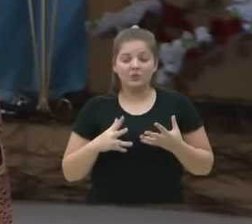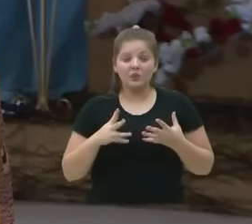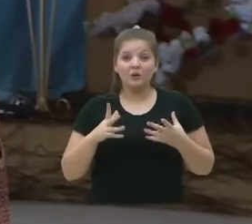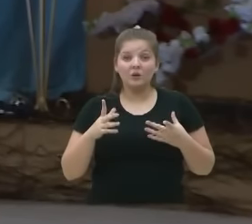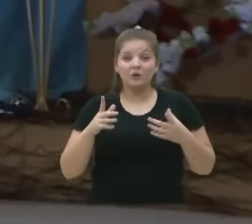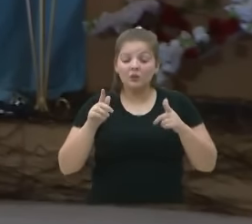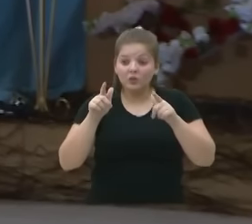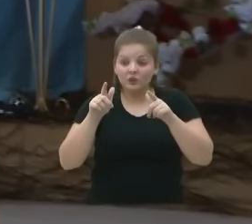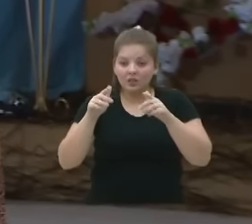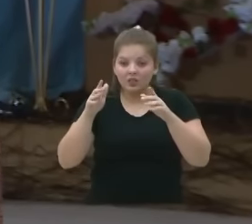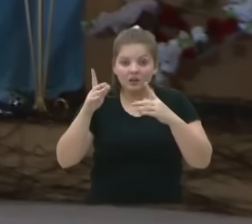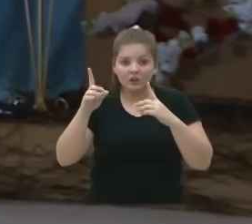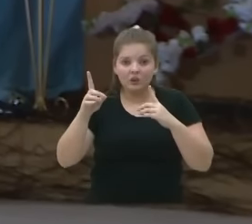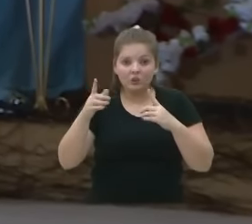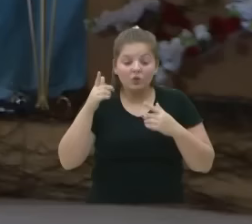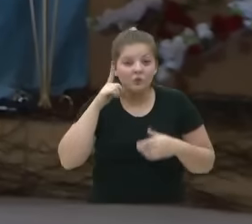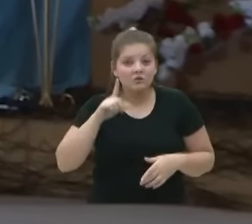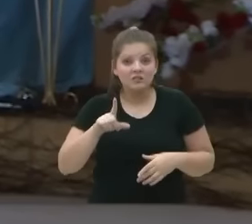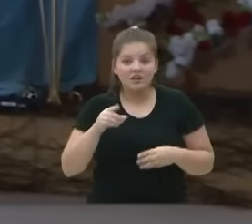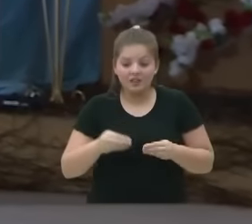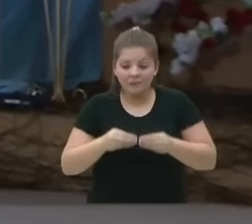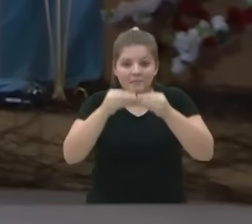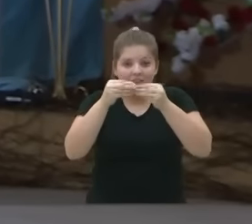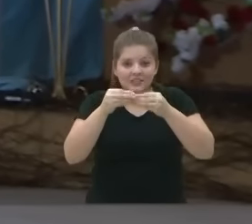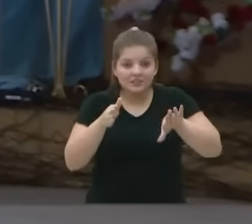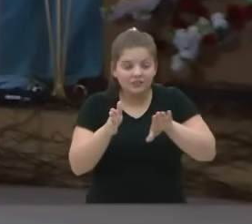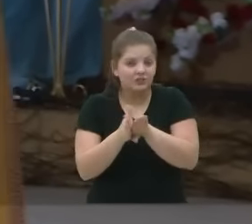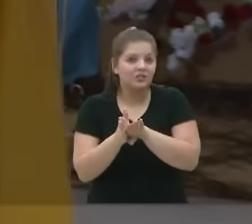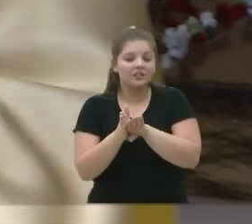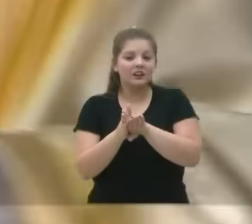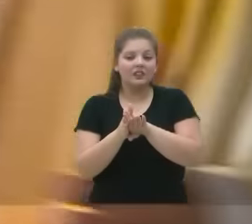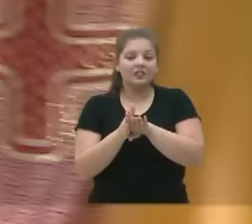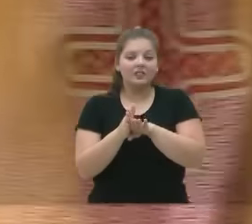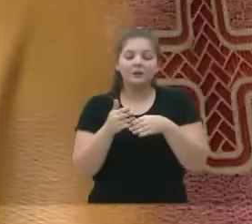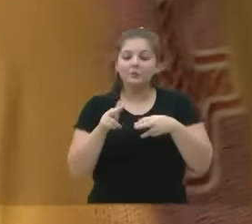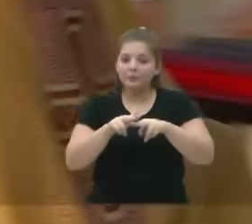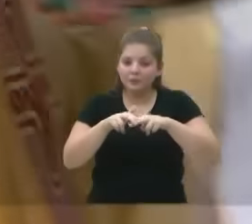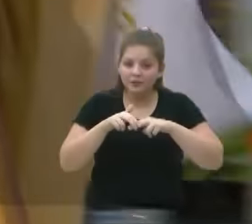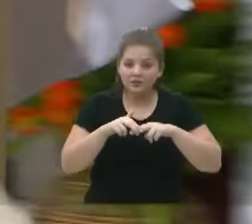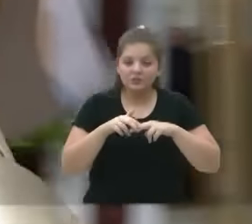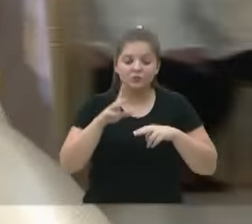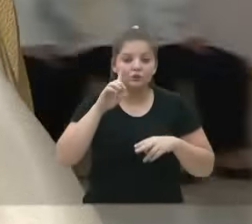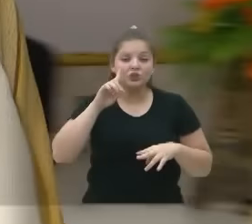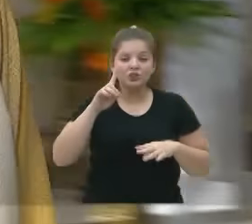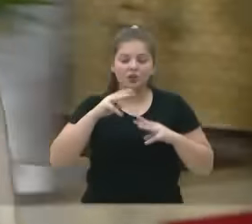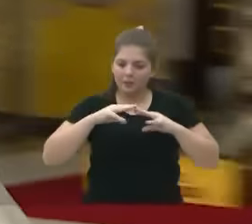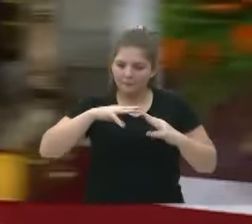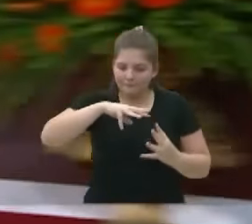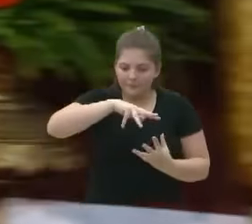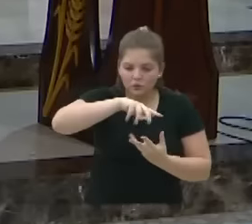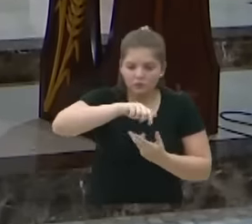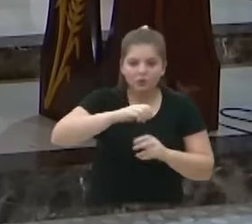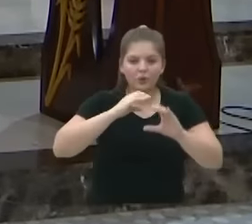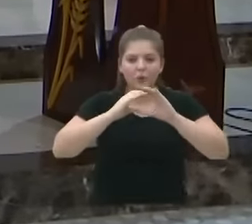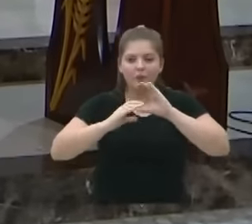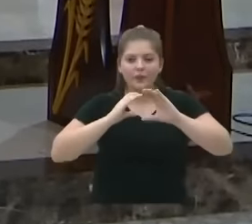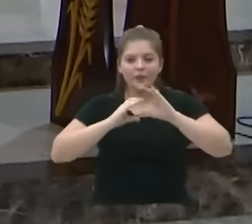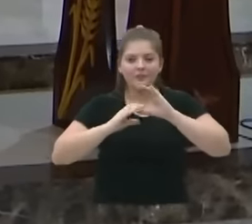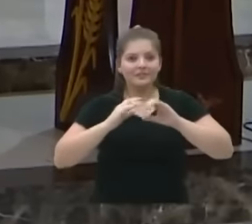chega o poder de uma missa que a gente está fazendo aqui. Por isso, o Dia Mundial da